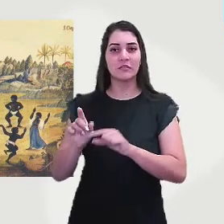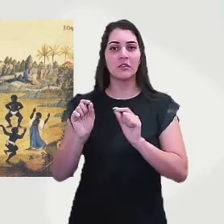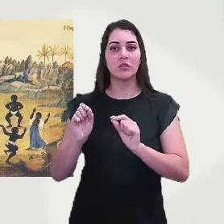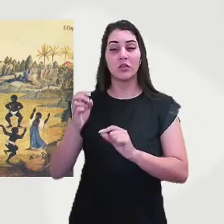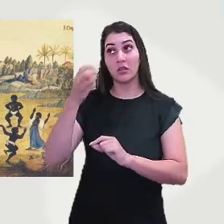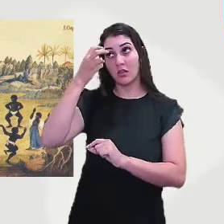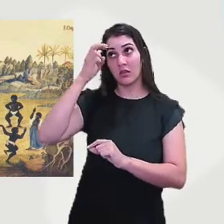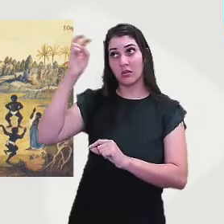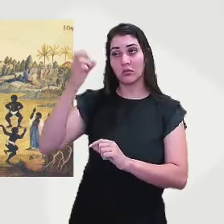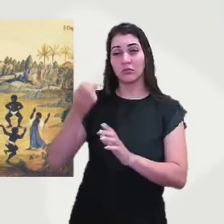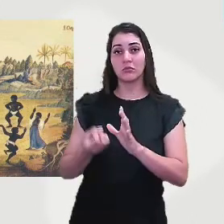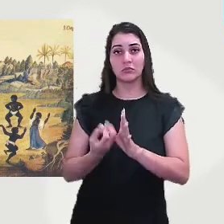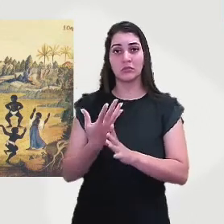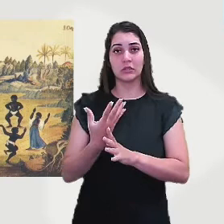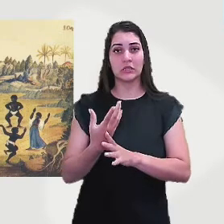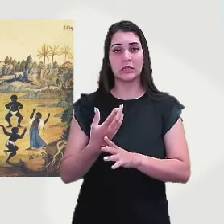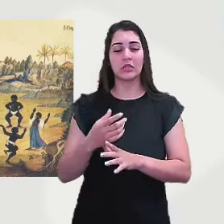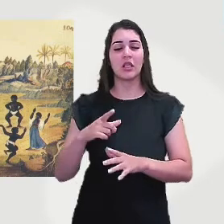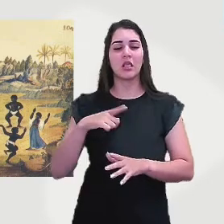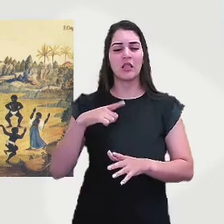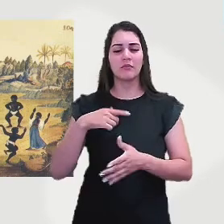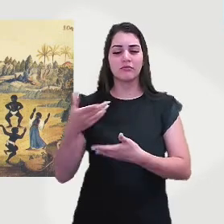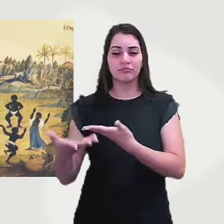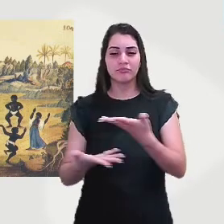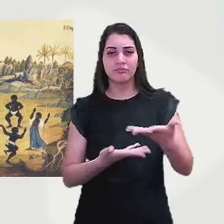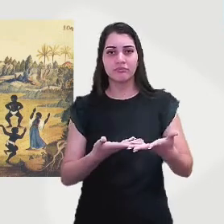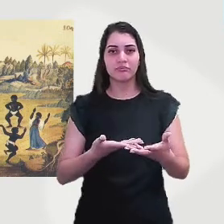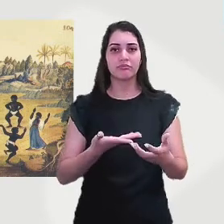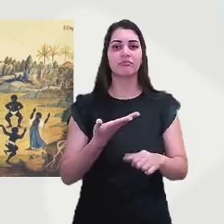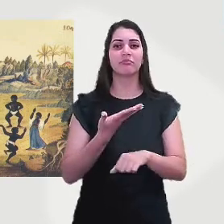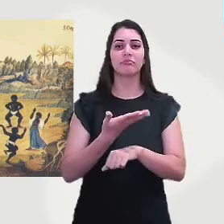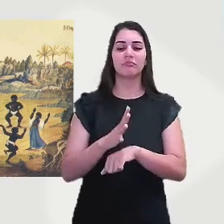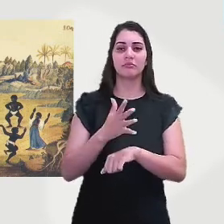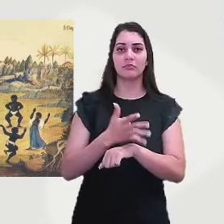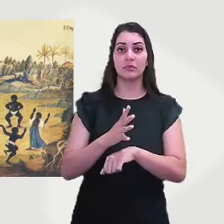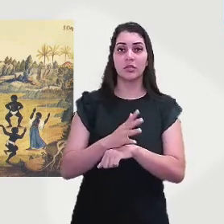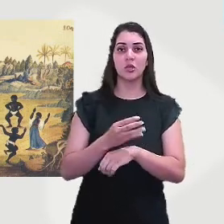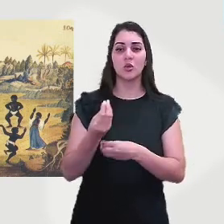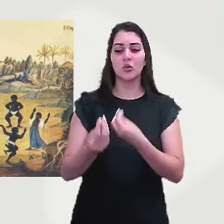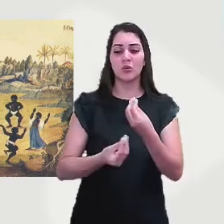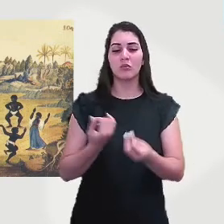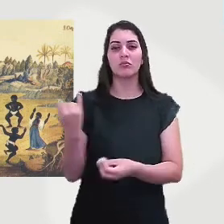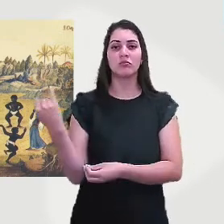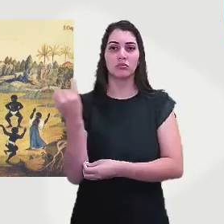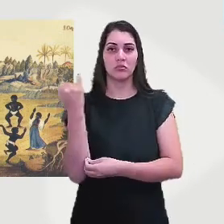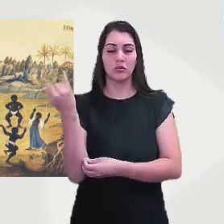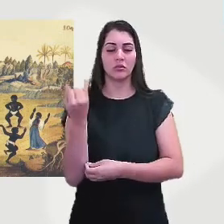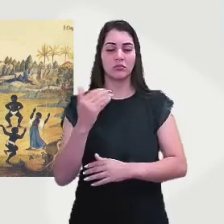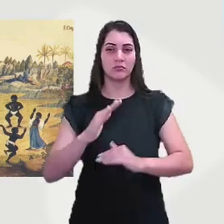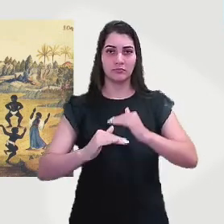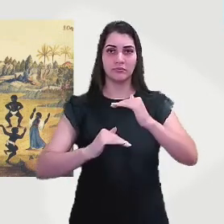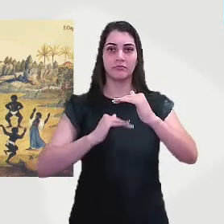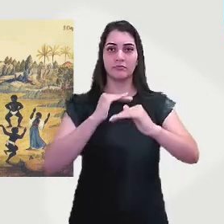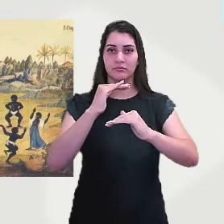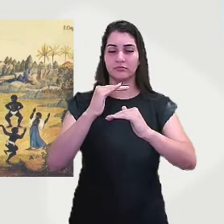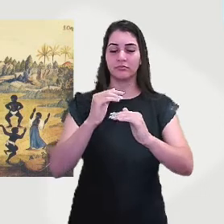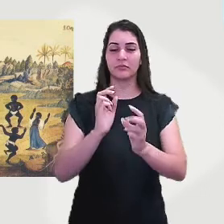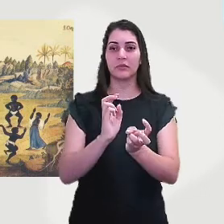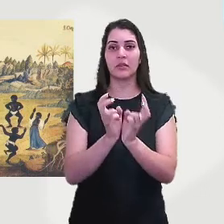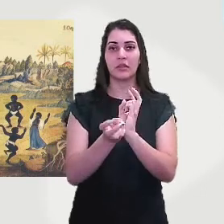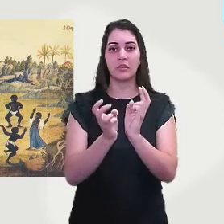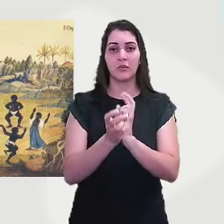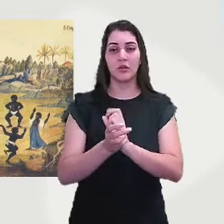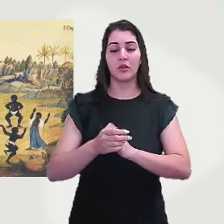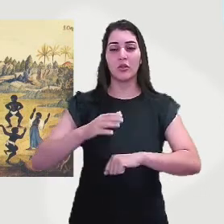laços entre praticantes. Como foi importante a desenvoltura da capoeira na época da escravatura.